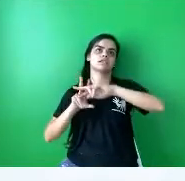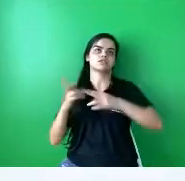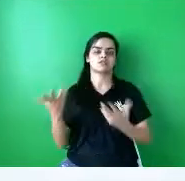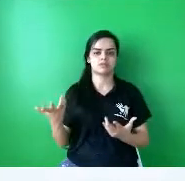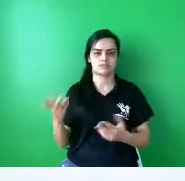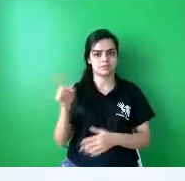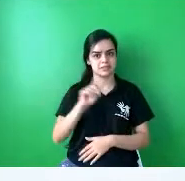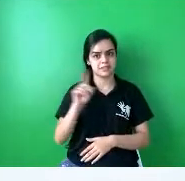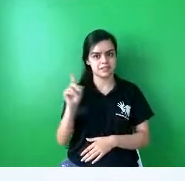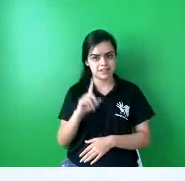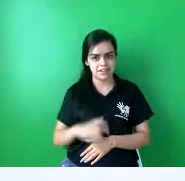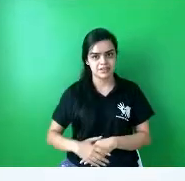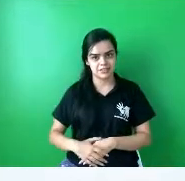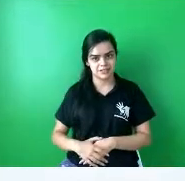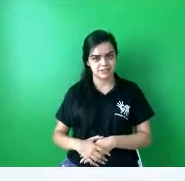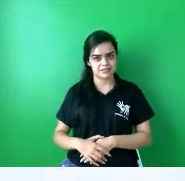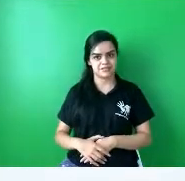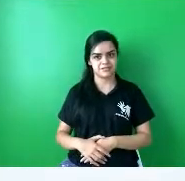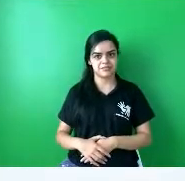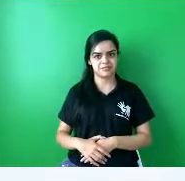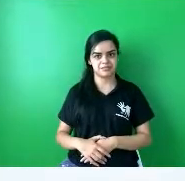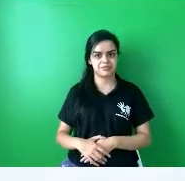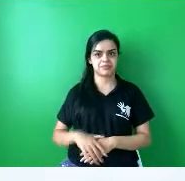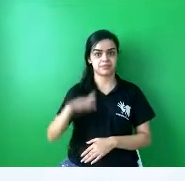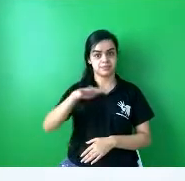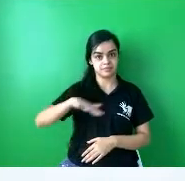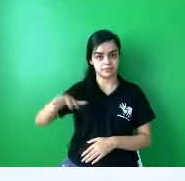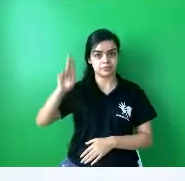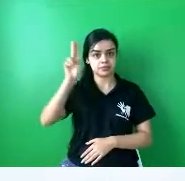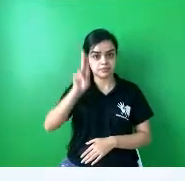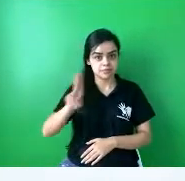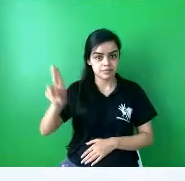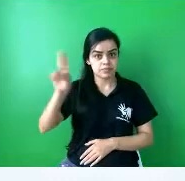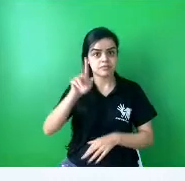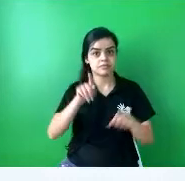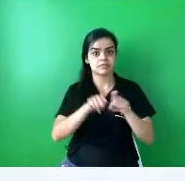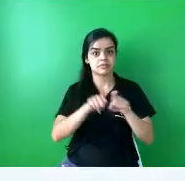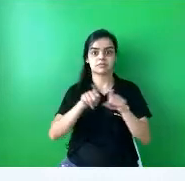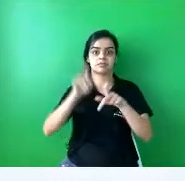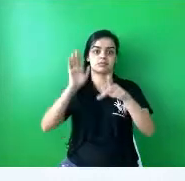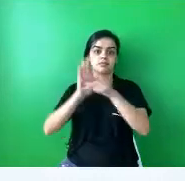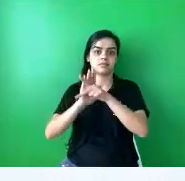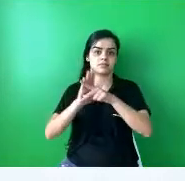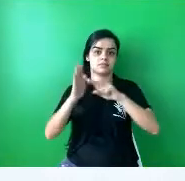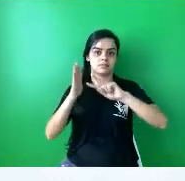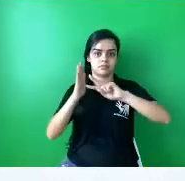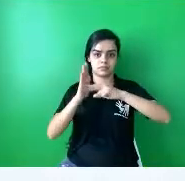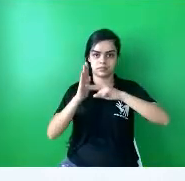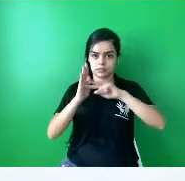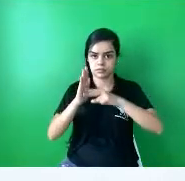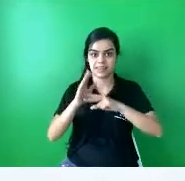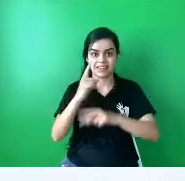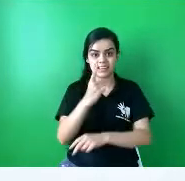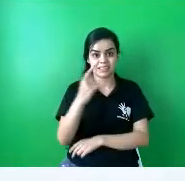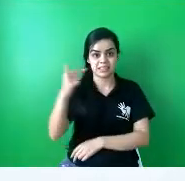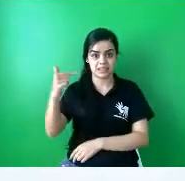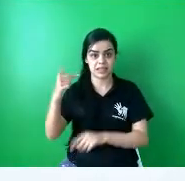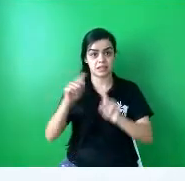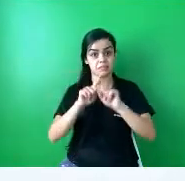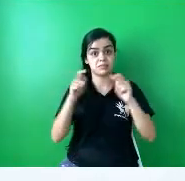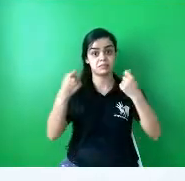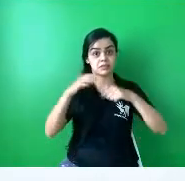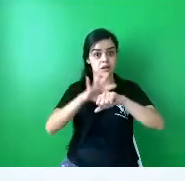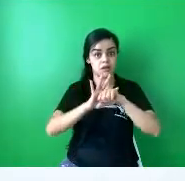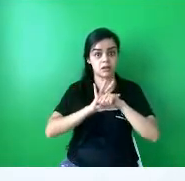tal. O nosso espaço está lá para ser utilizado, é deles, tem os 17 apartamentos, desde que tenha uma